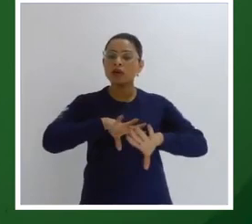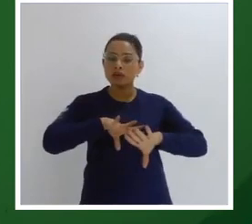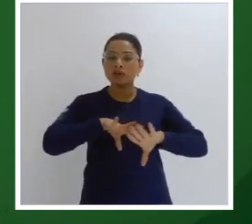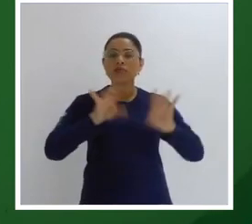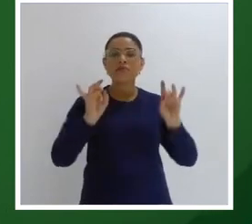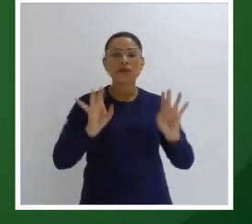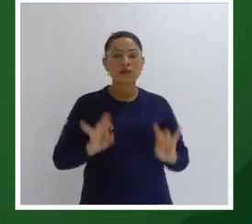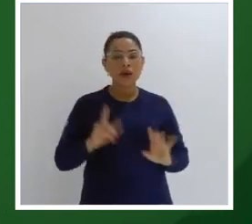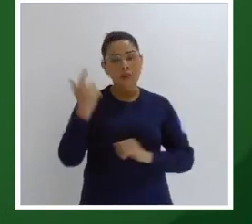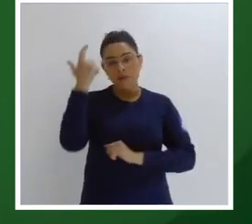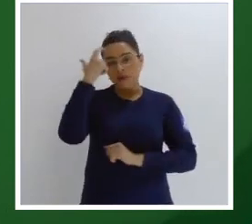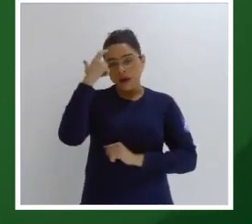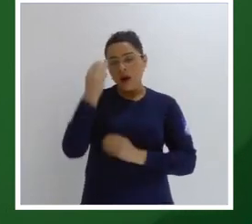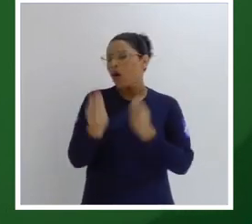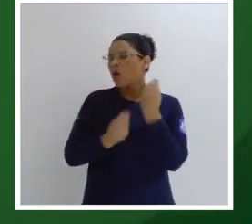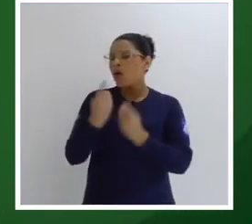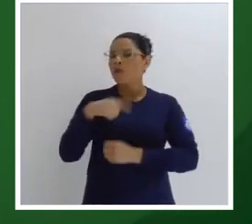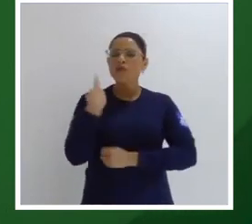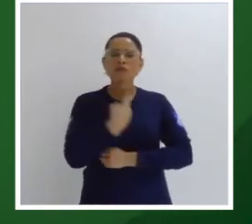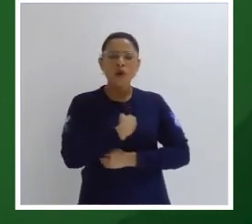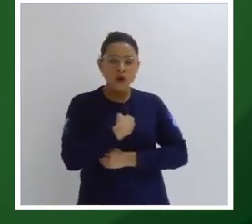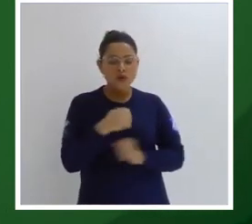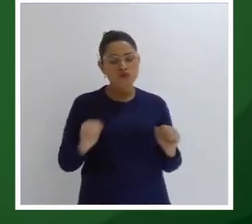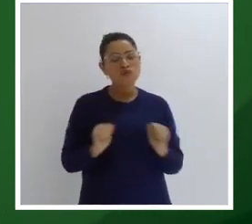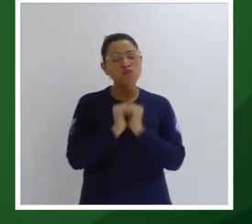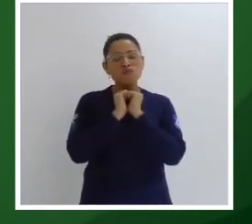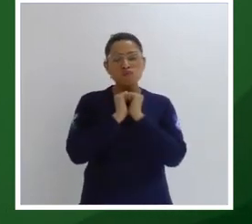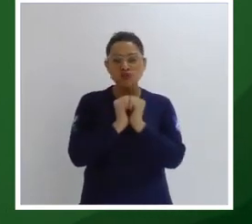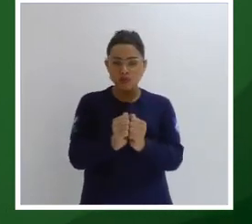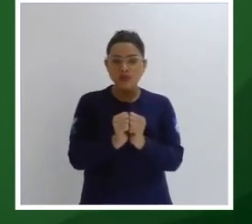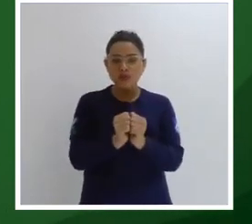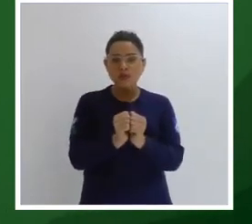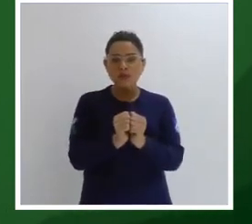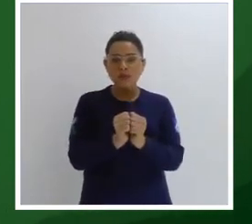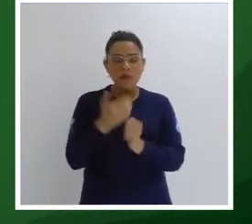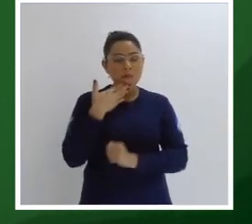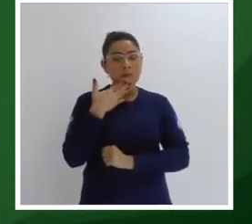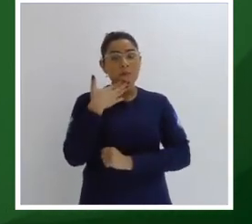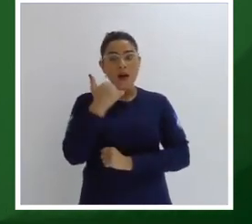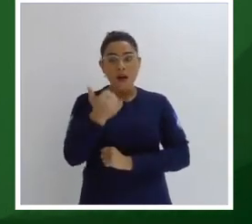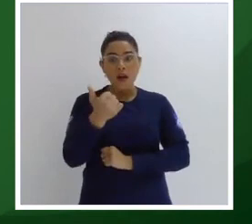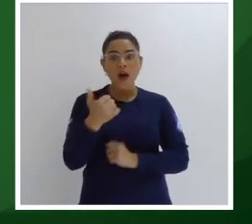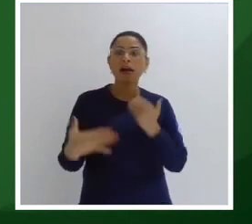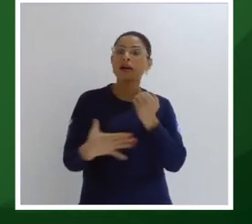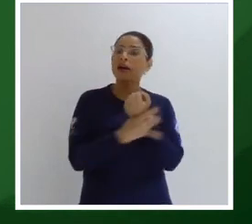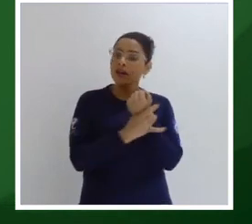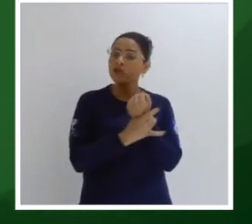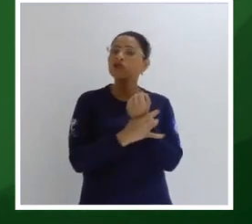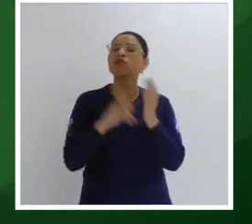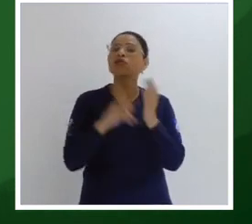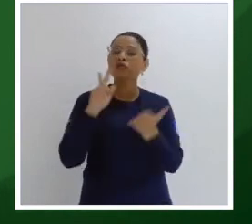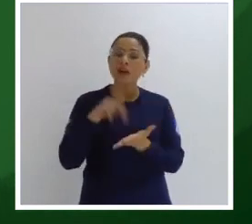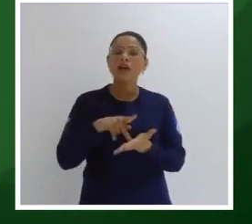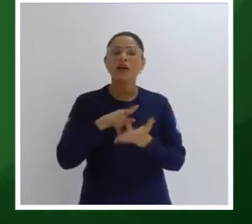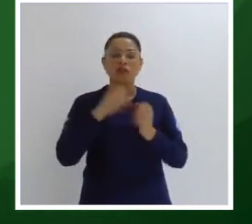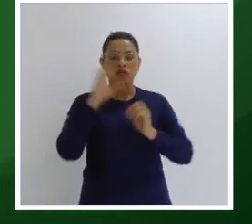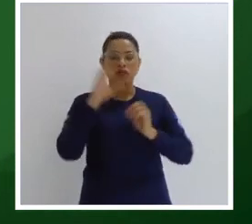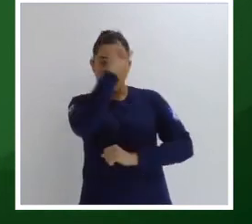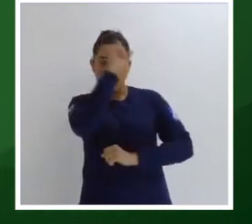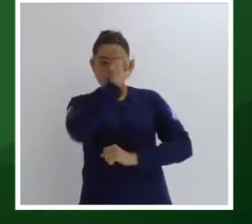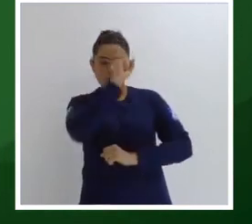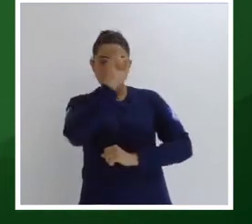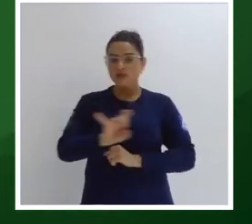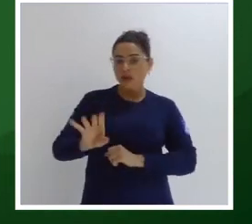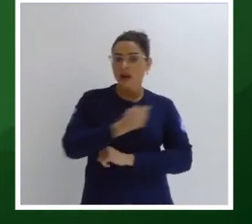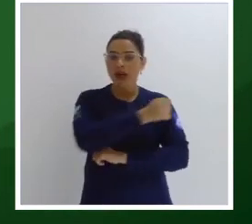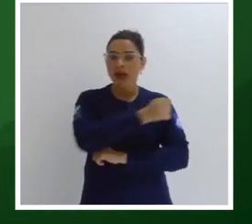E pensarmos como que nós vamos juntos melhorar e garantir aprendizagem dos nossos alunos então